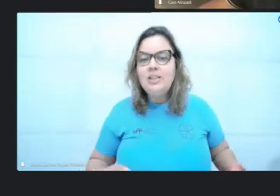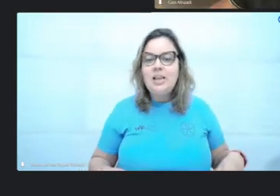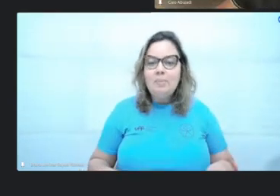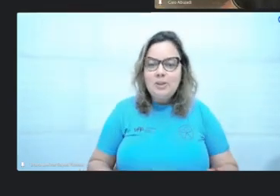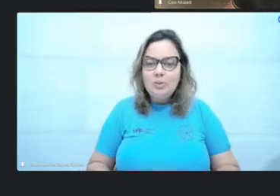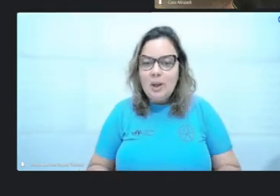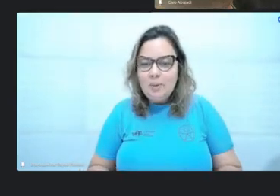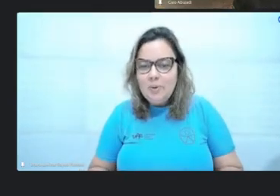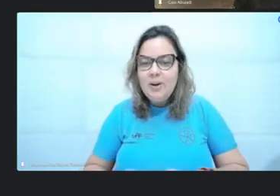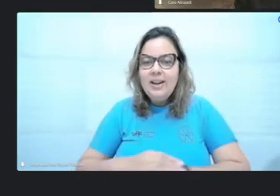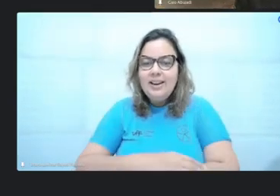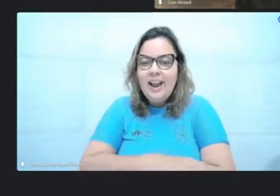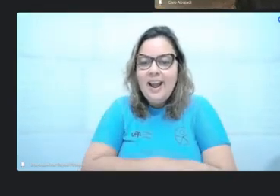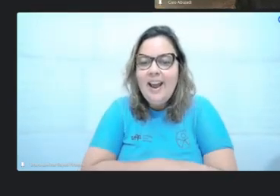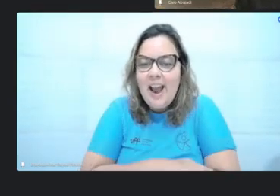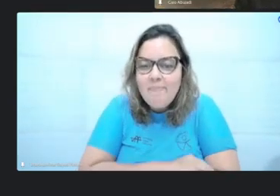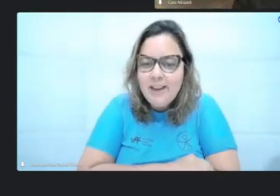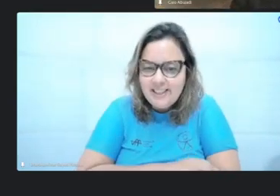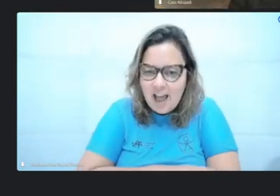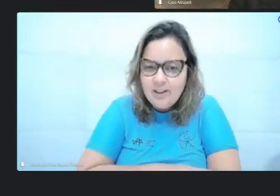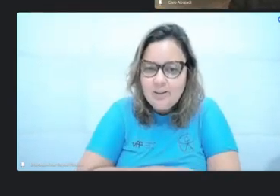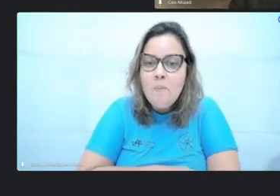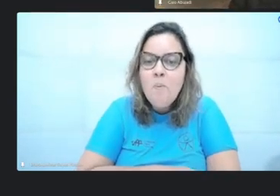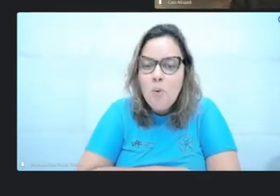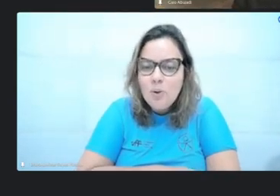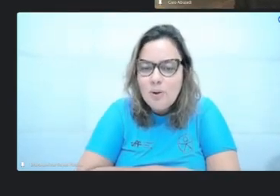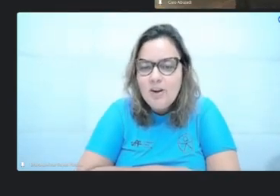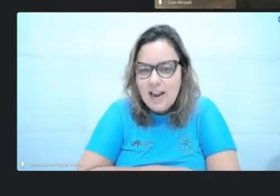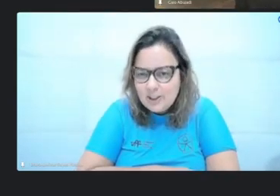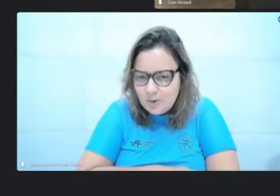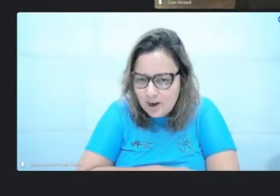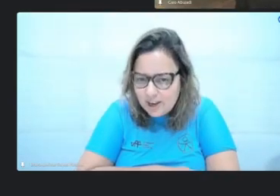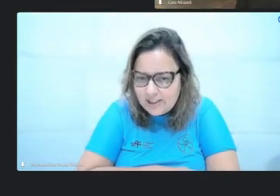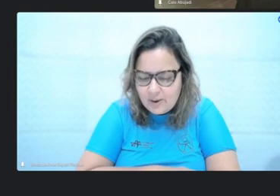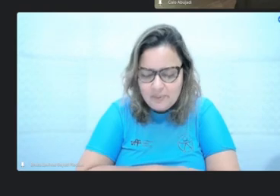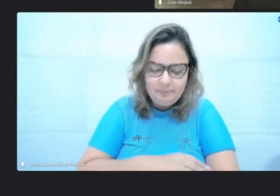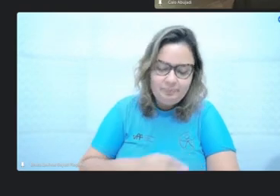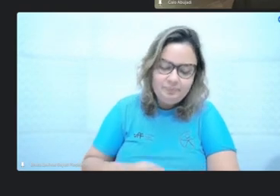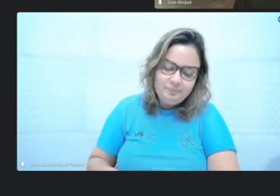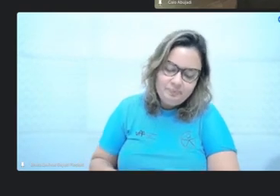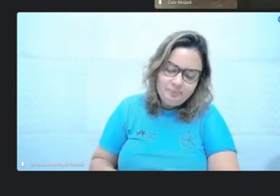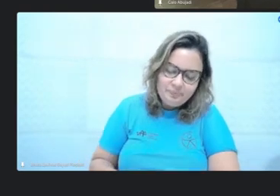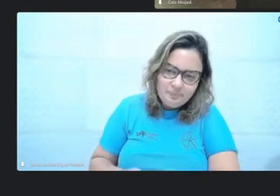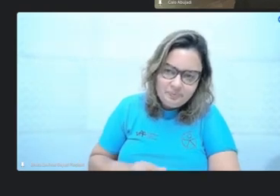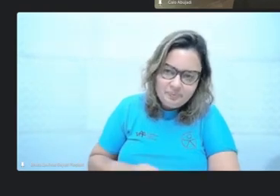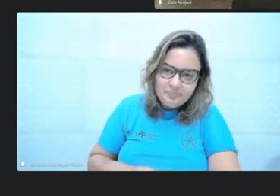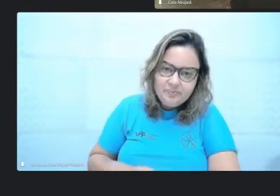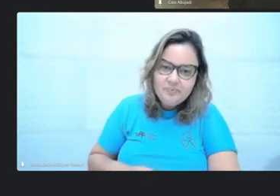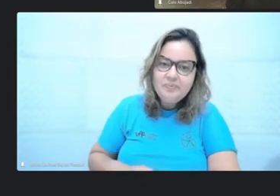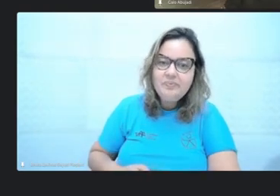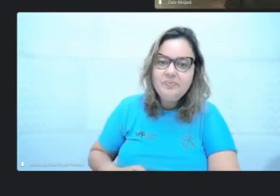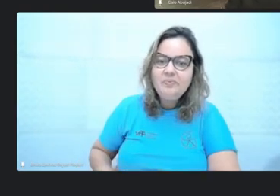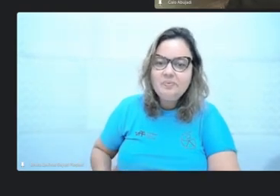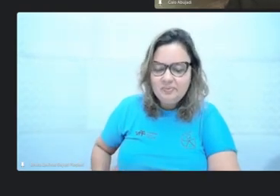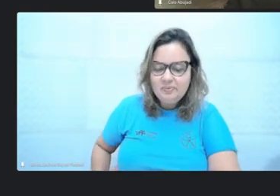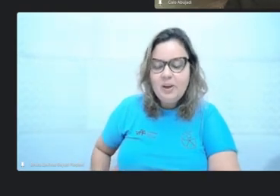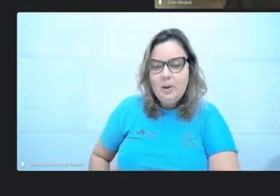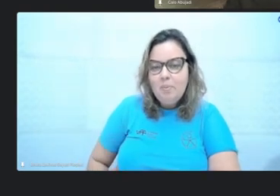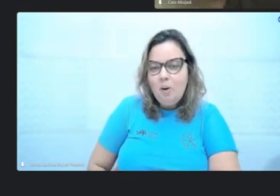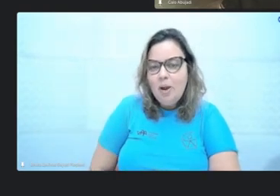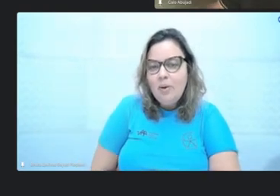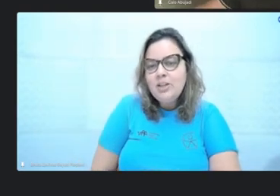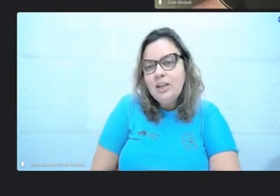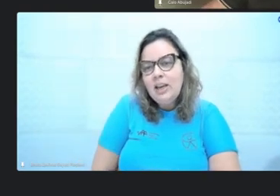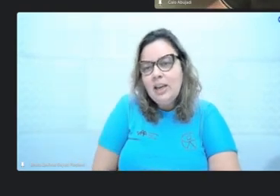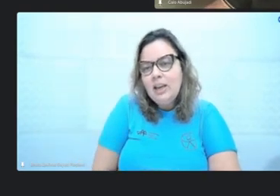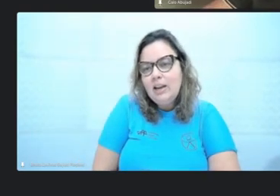aceite. A gente sabe que seu tempo é apertado. Então, muito obrigada de coração. Eu que agradeço, Bruninha.